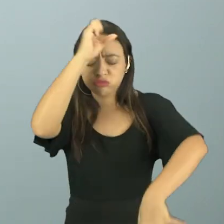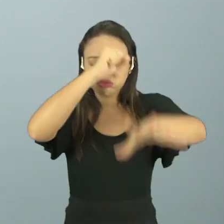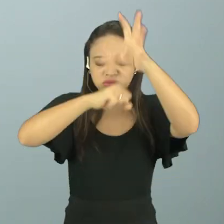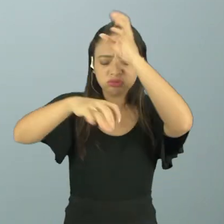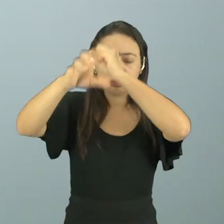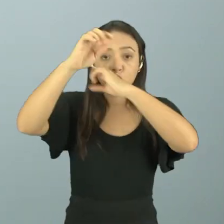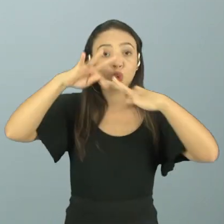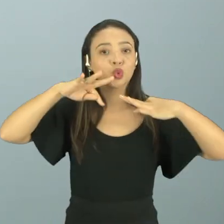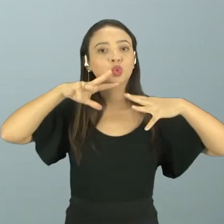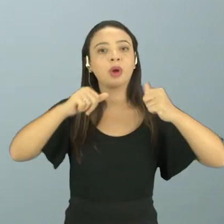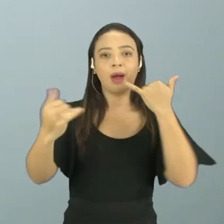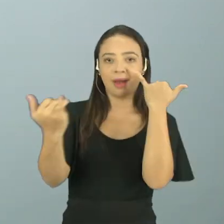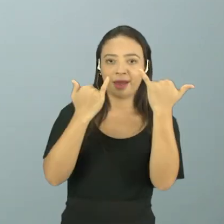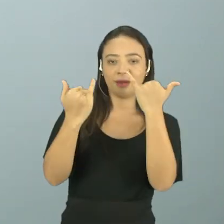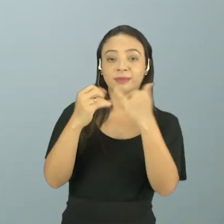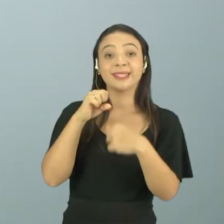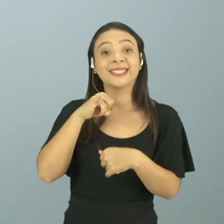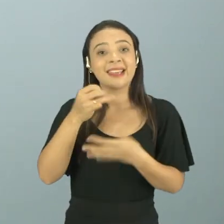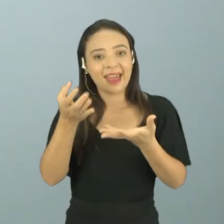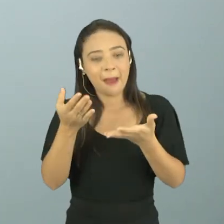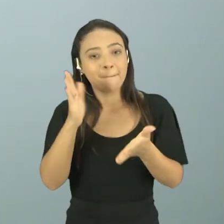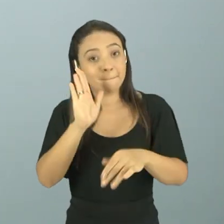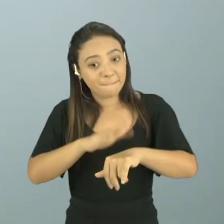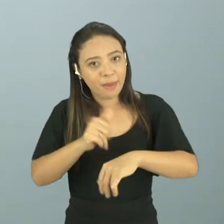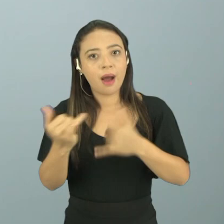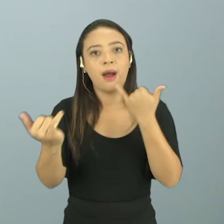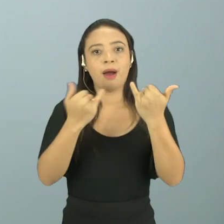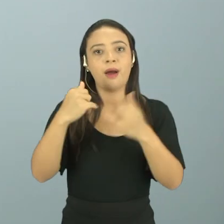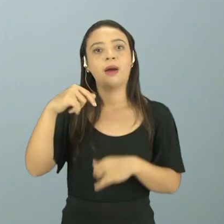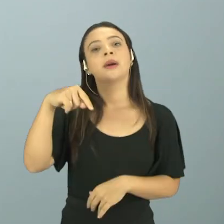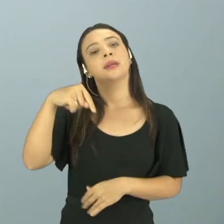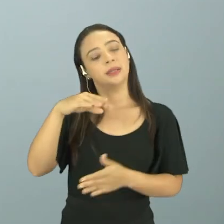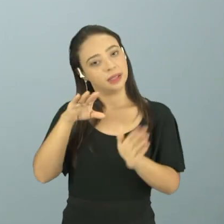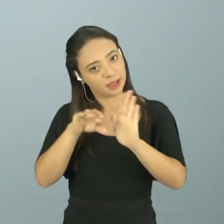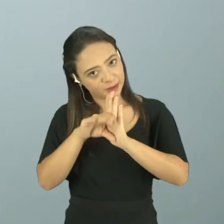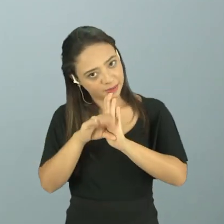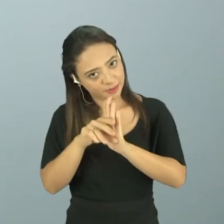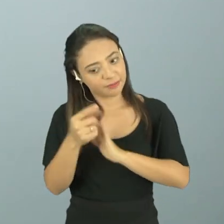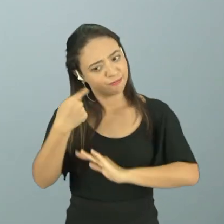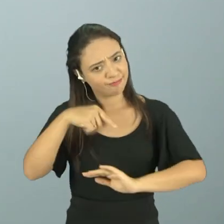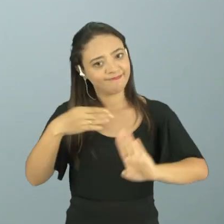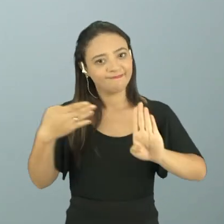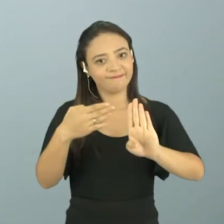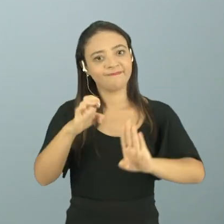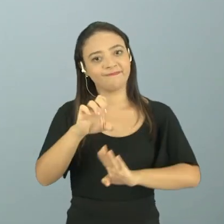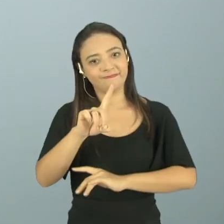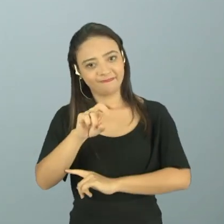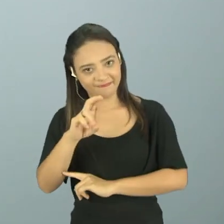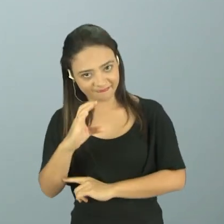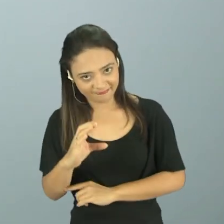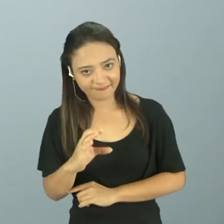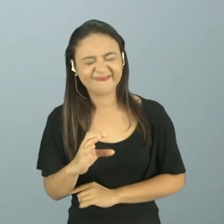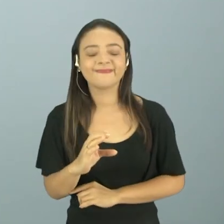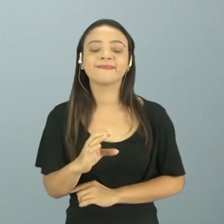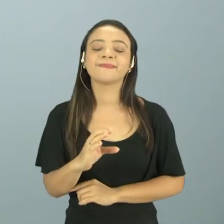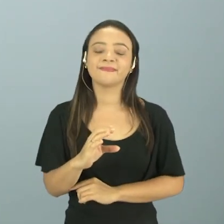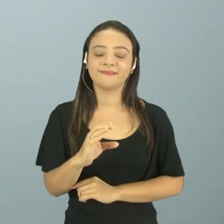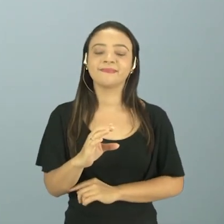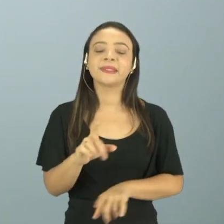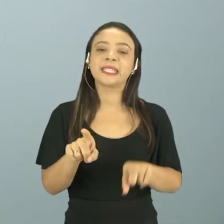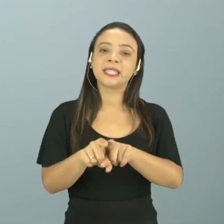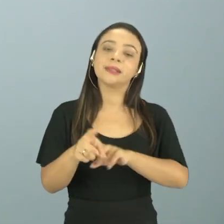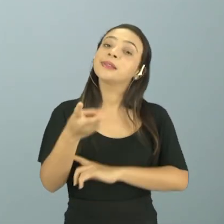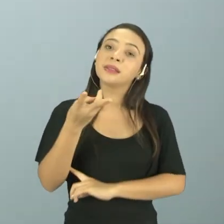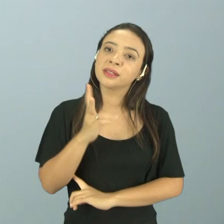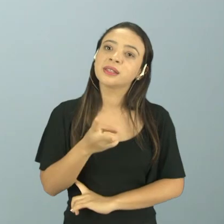esses conhecimentos. E para mais informações a respeito desses conteúdos, não deixe de acessar a nossa plataforma Eduque e